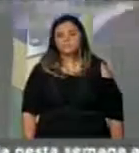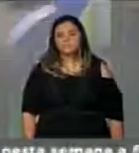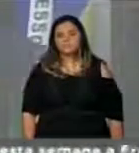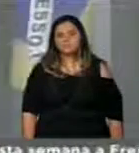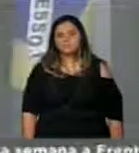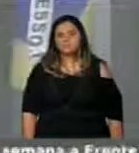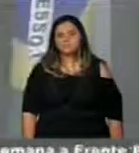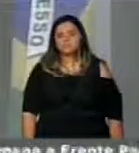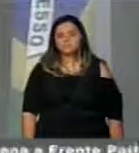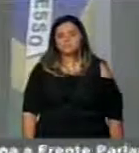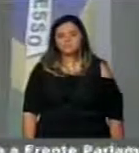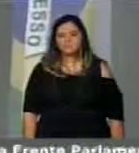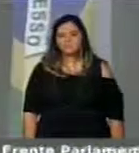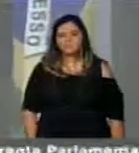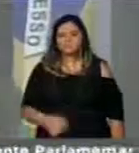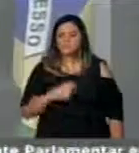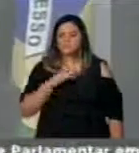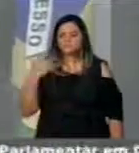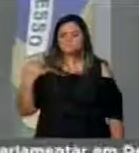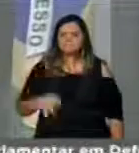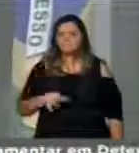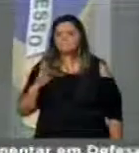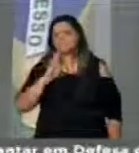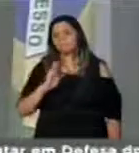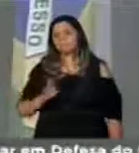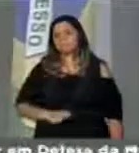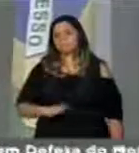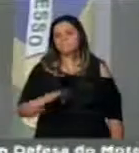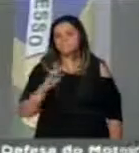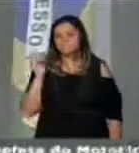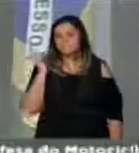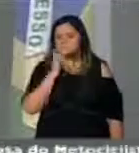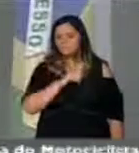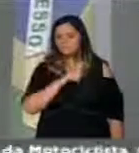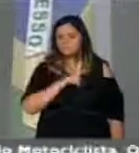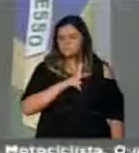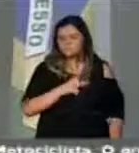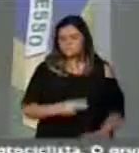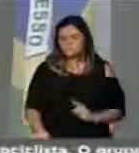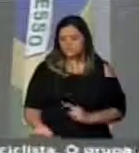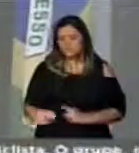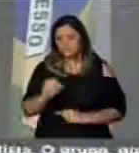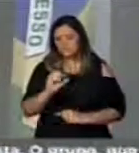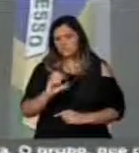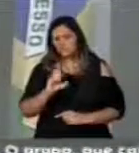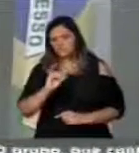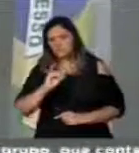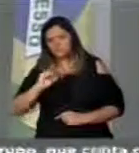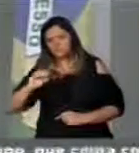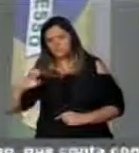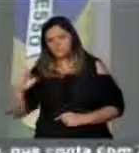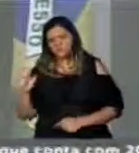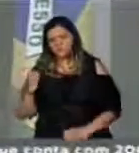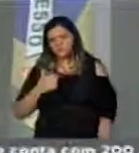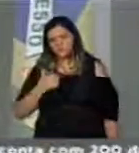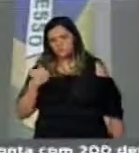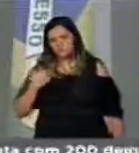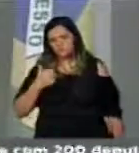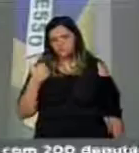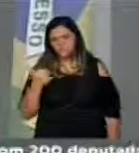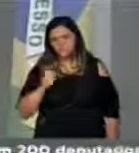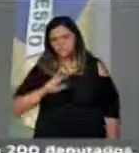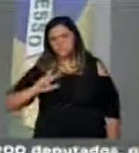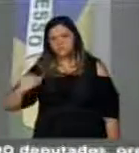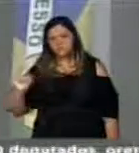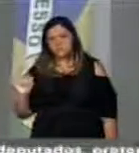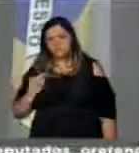das pessoas eu tenho certeza que o brasil vai sair dessa crise muito maior do que nós entramos dela e nós vamos sair com o saldo um